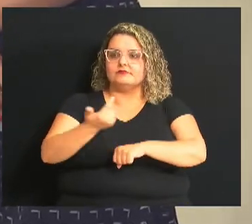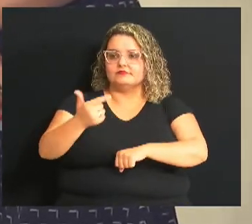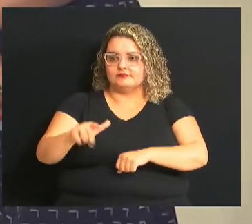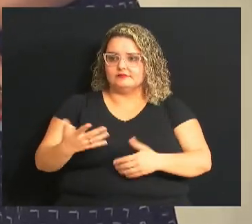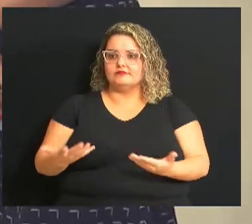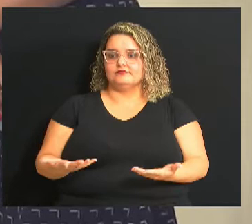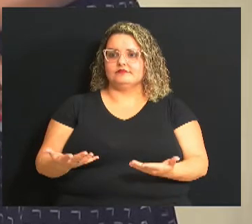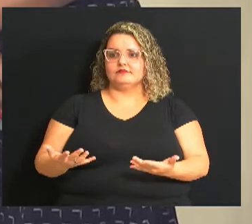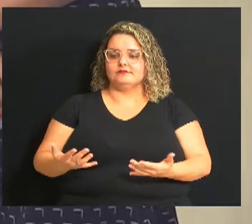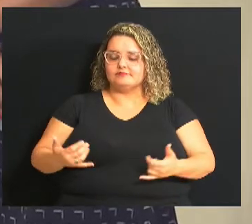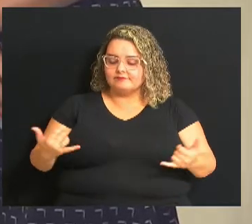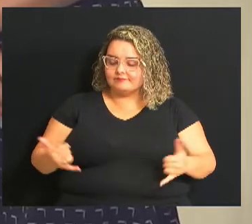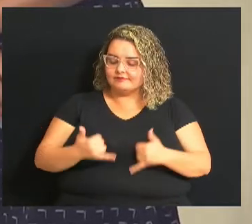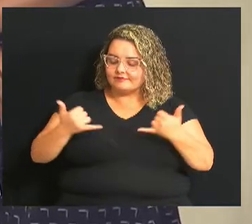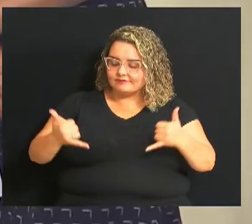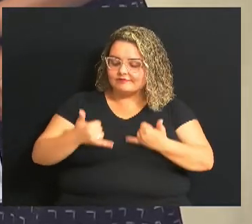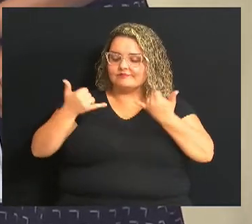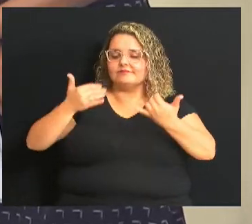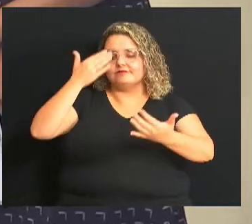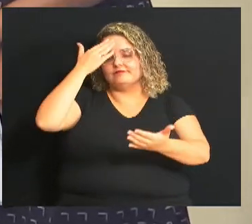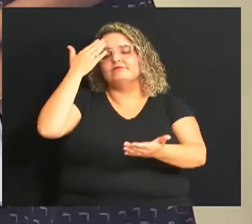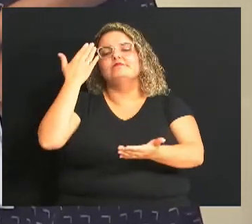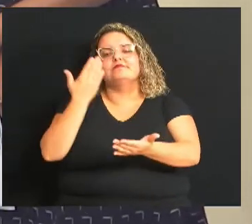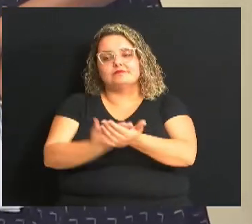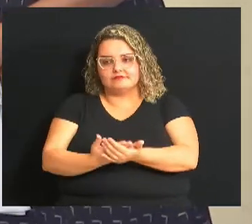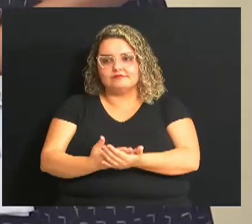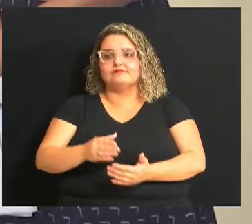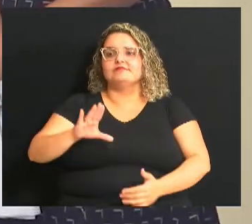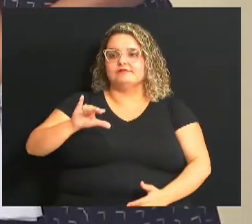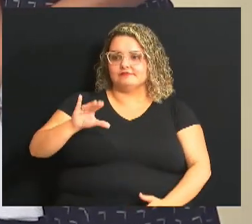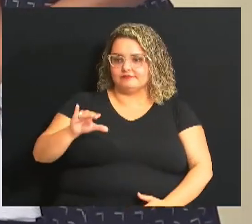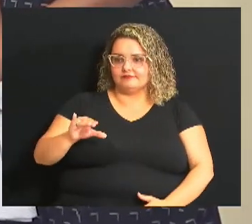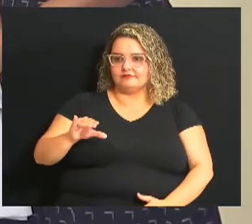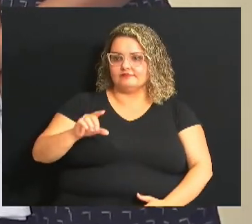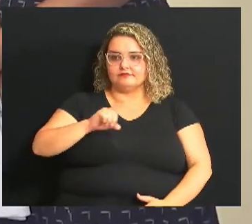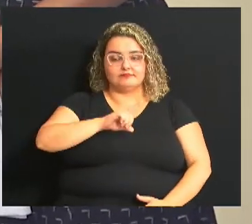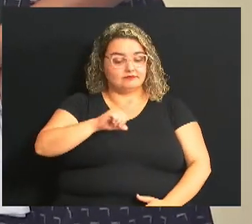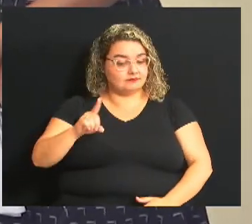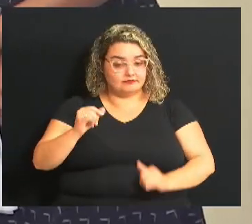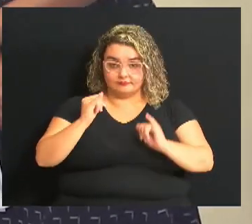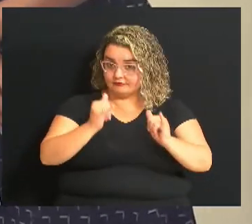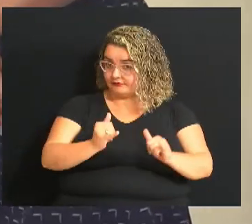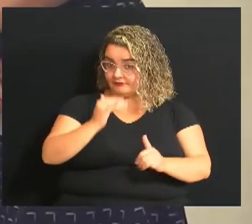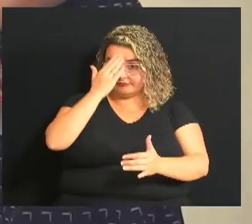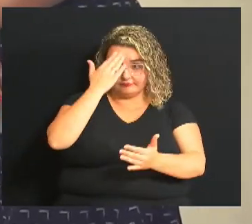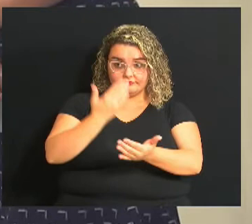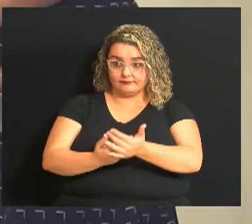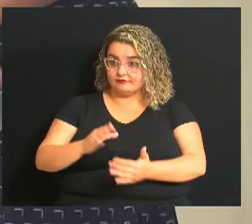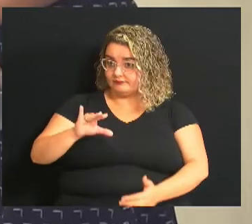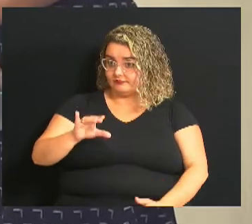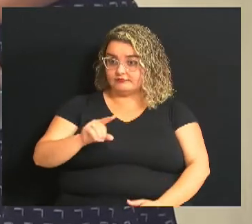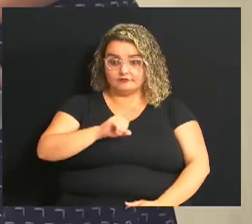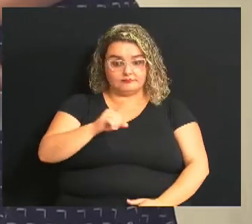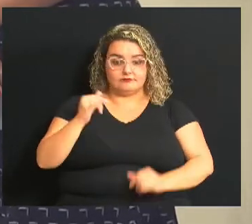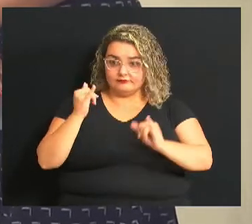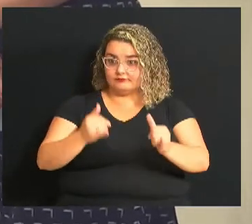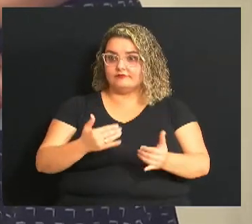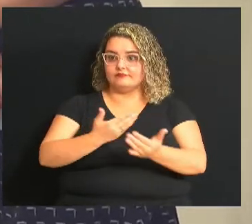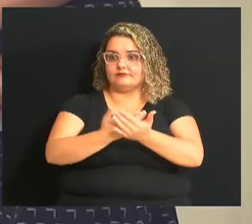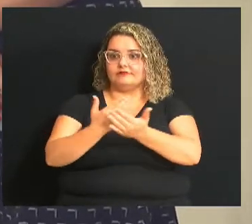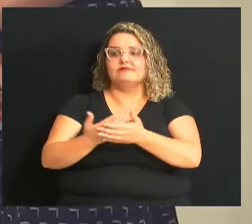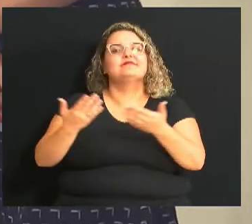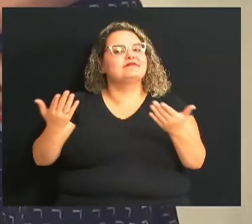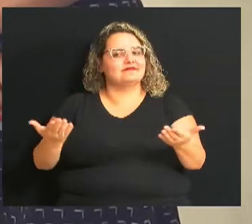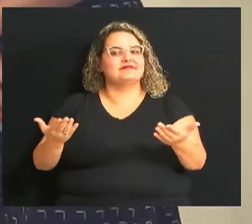essa energia e acreditando na ciência. Não deixe de acreditar na ciência, não deixe de estudar, tá bom? É